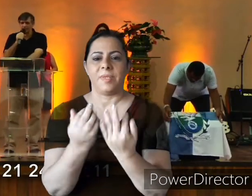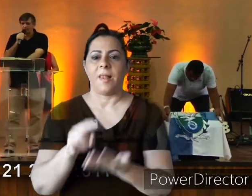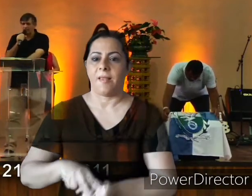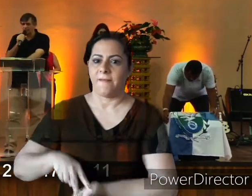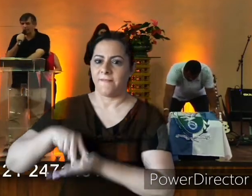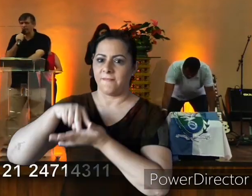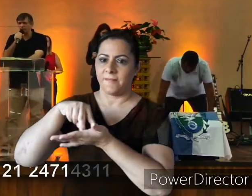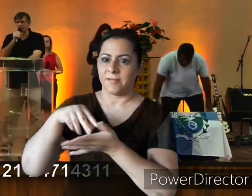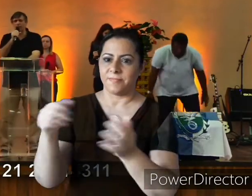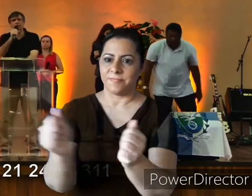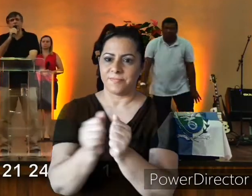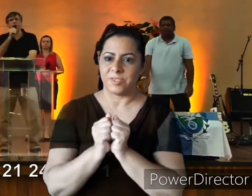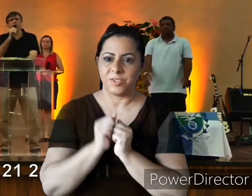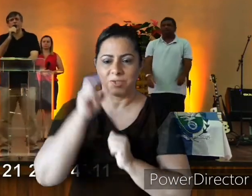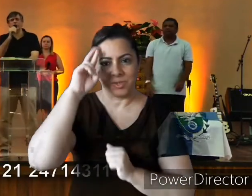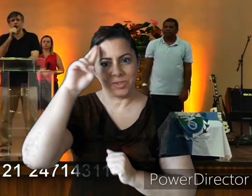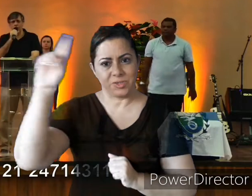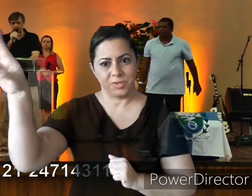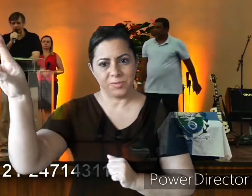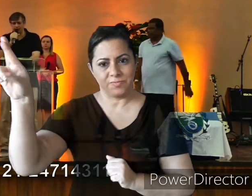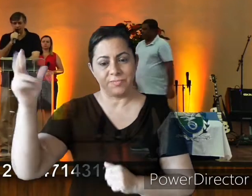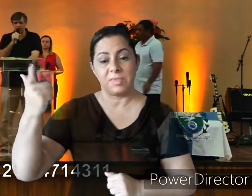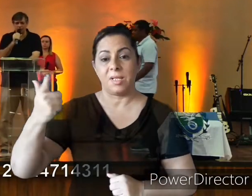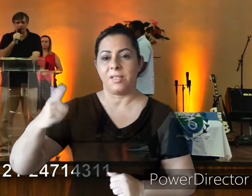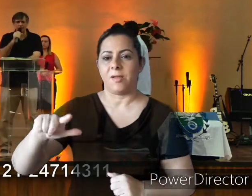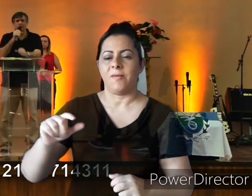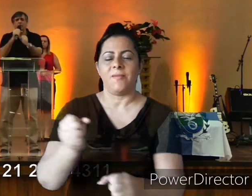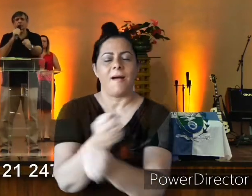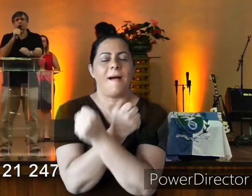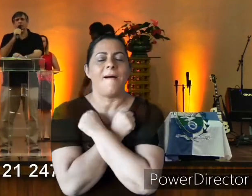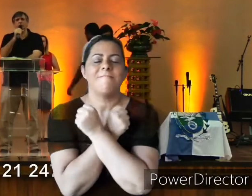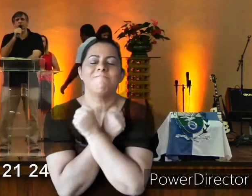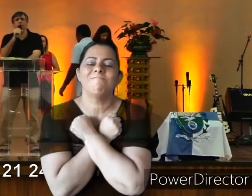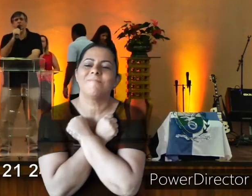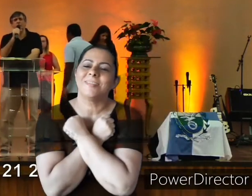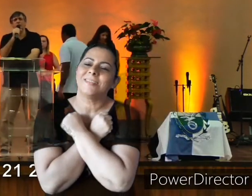saudades. Mas em breve estaremos reunidos juntos na casa do Senhor.